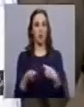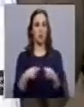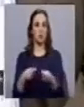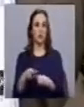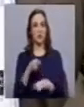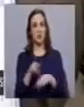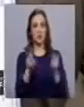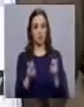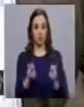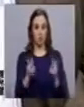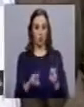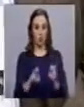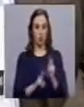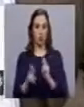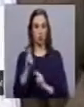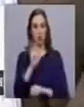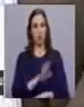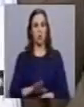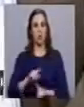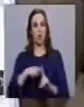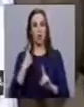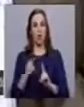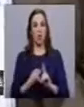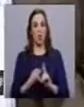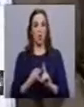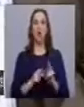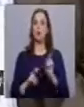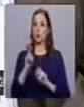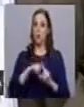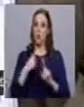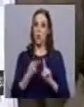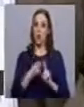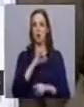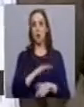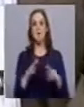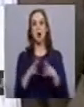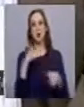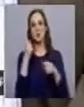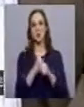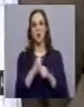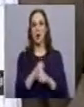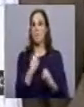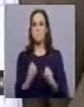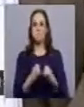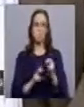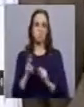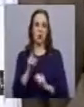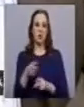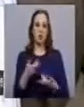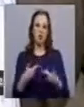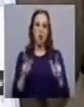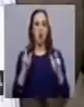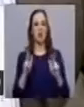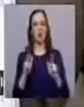que está a impedir a atualização anual, a atualização anual dos salários para a esmagadora maioria dos trabalhadores. E isso tem que ser desbloqueado. Mas isso